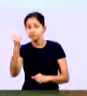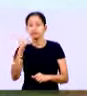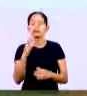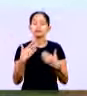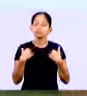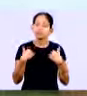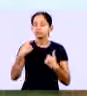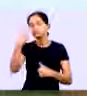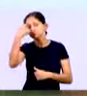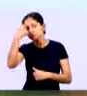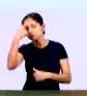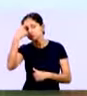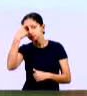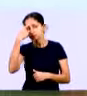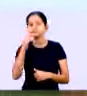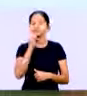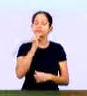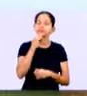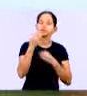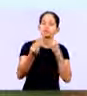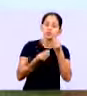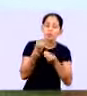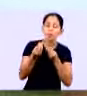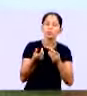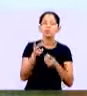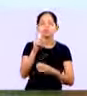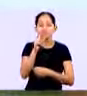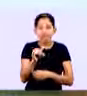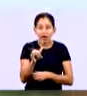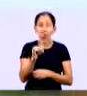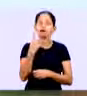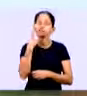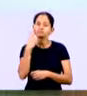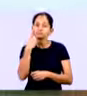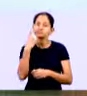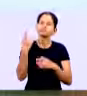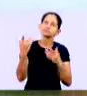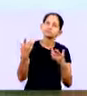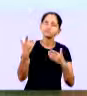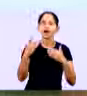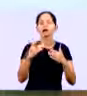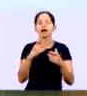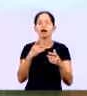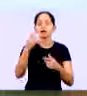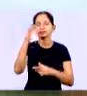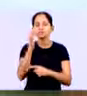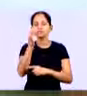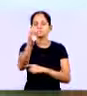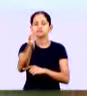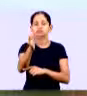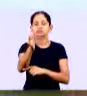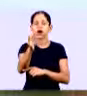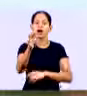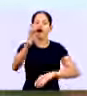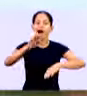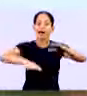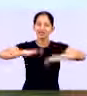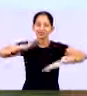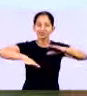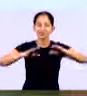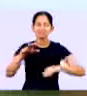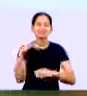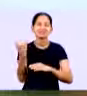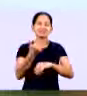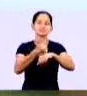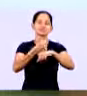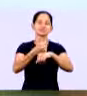realize um planejamento daquilo que vai acontecer, certo? Por que o planejamento de vendas ele é tão importante dentre